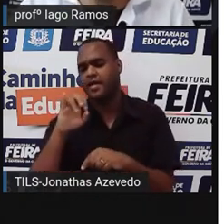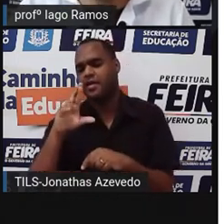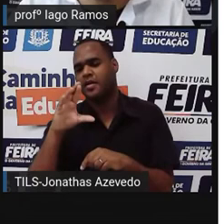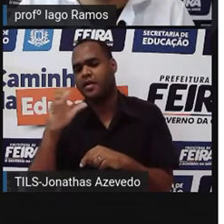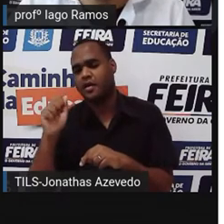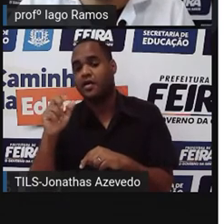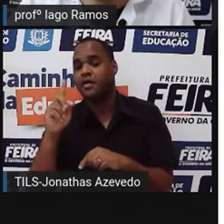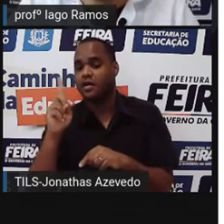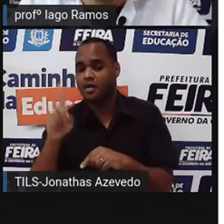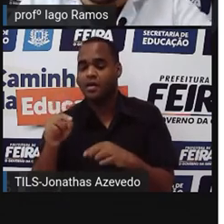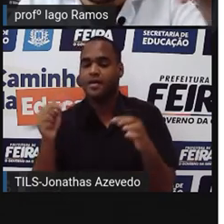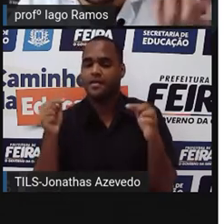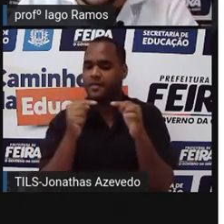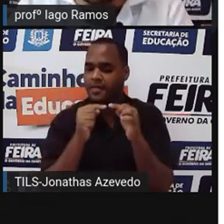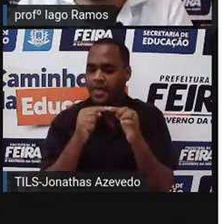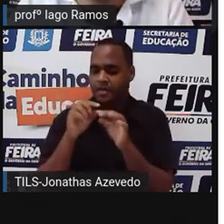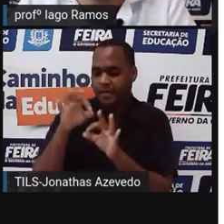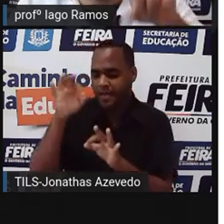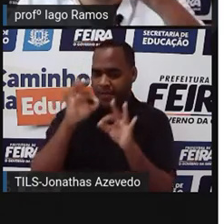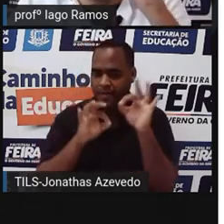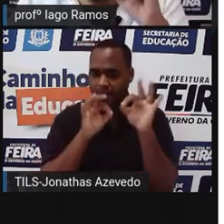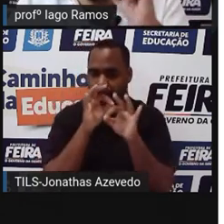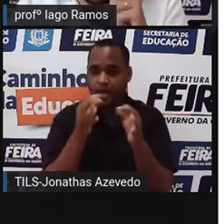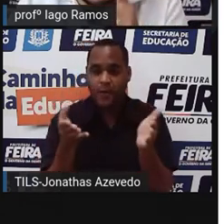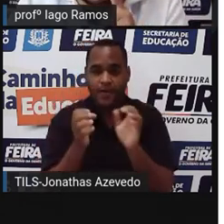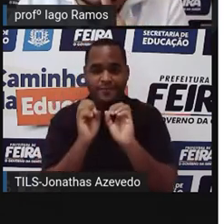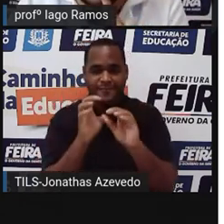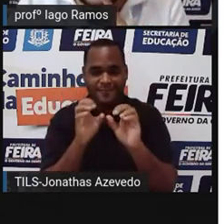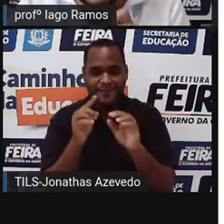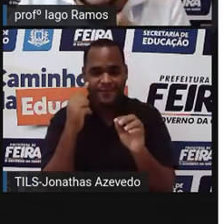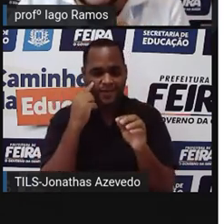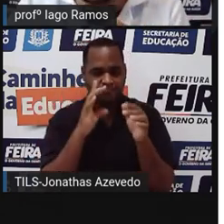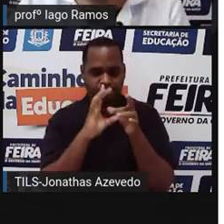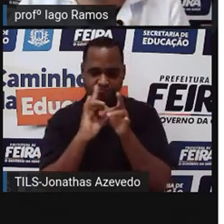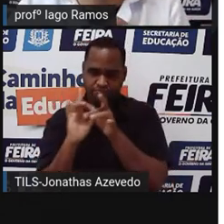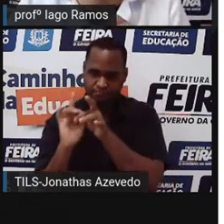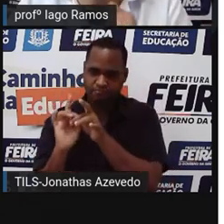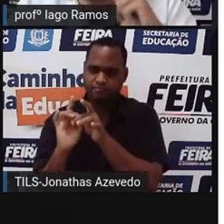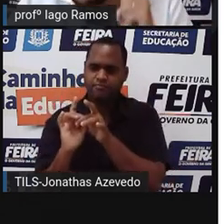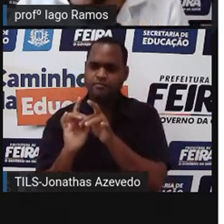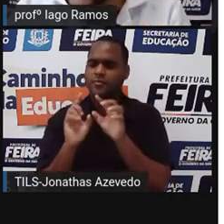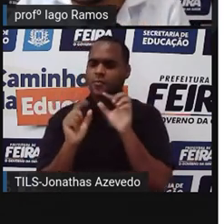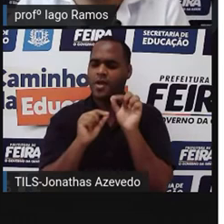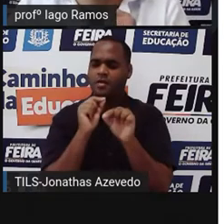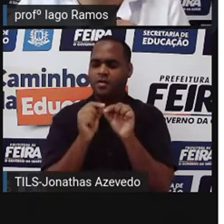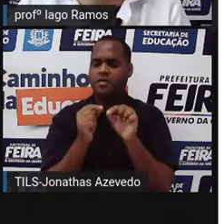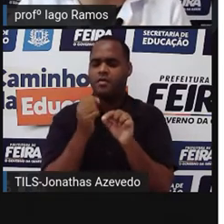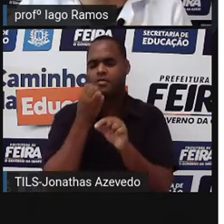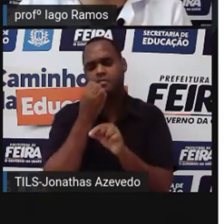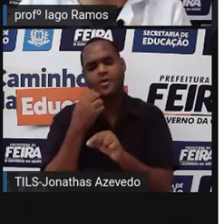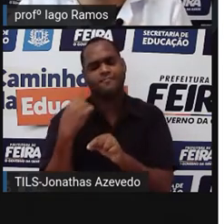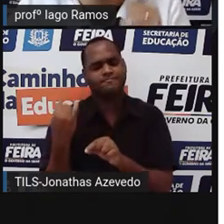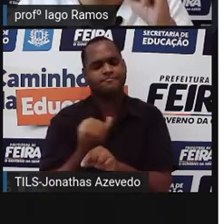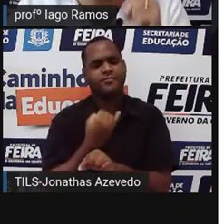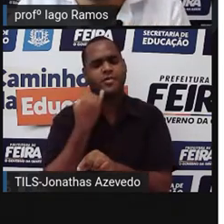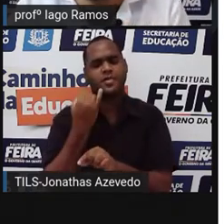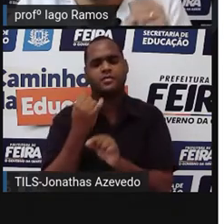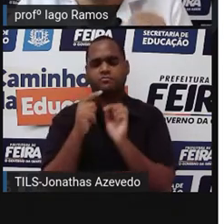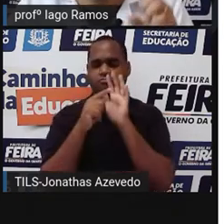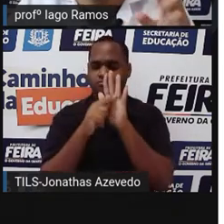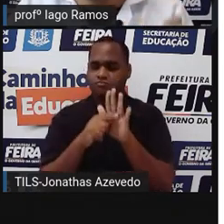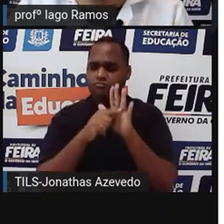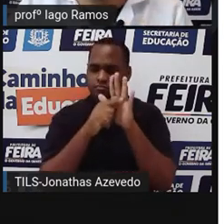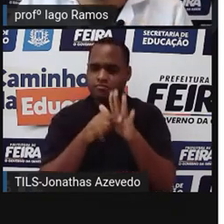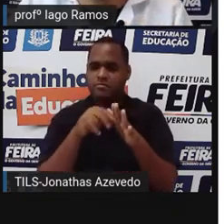bom? E a gente, nessa aula, vai ver uma relação métrica muito, muito importante para